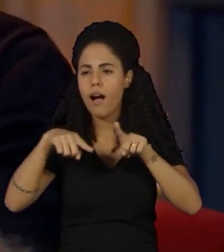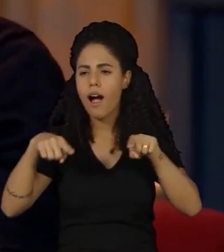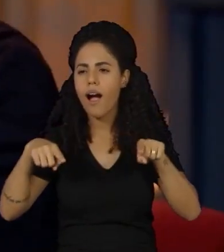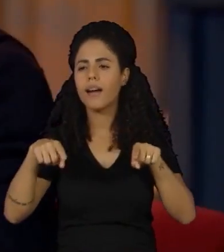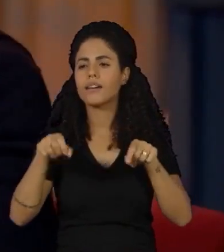votou